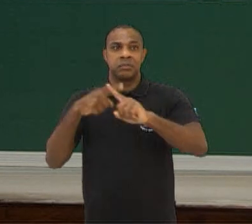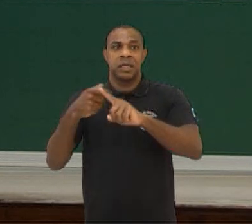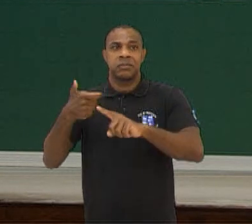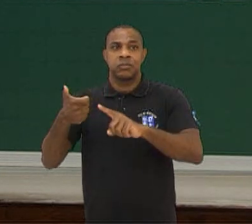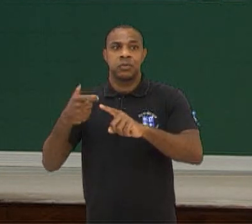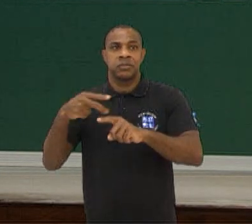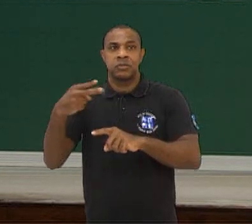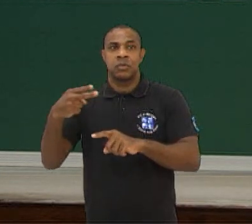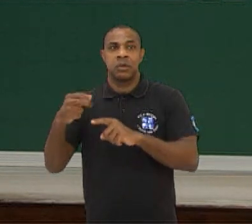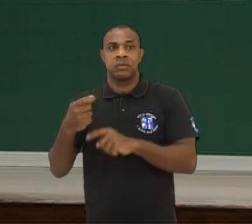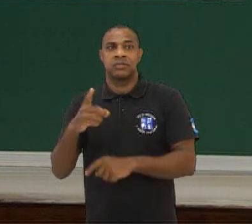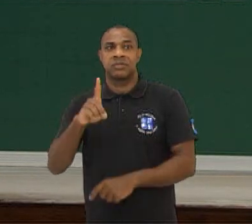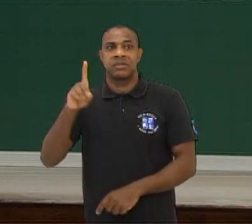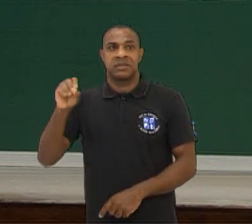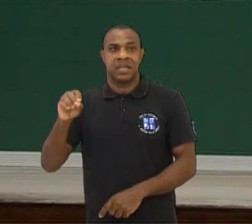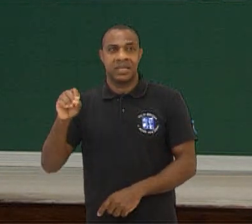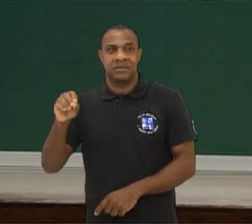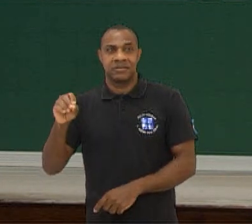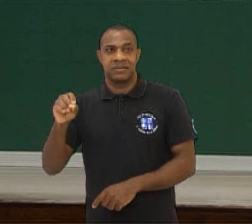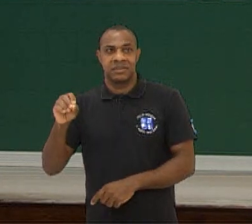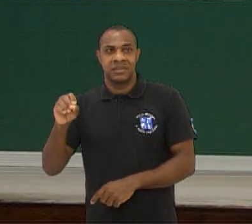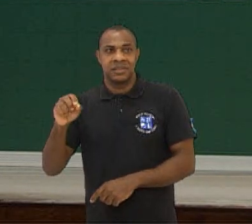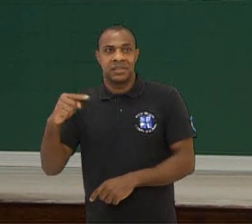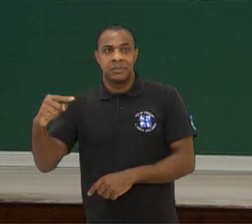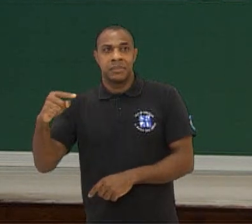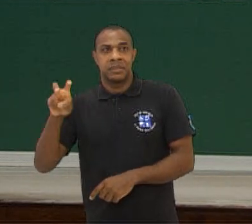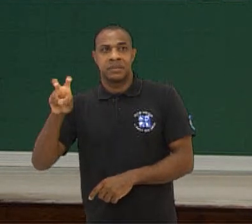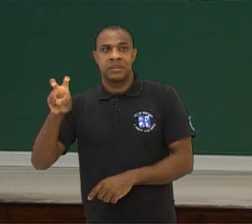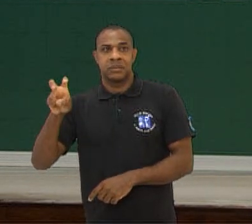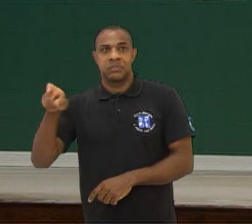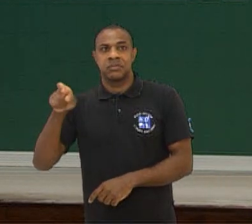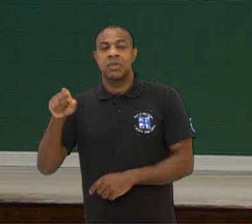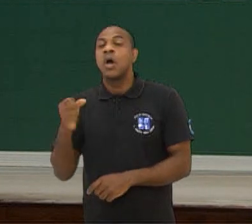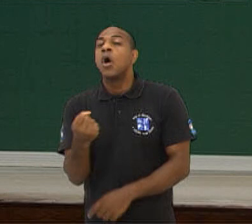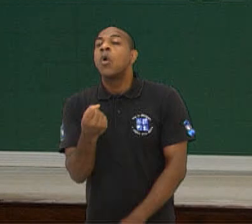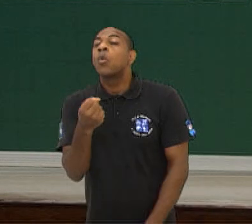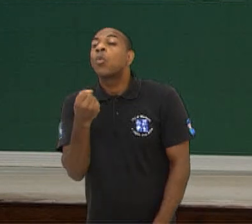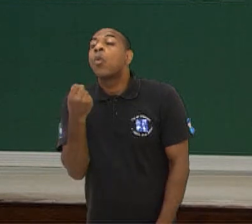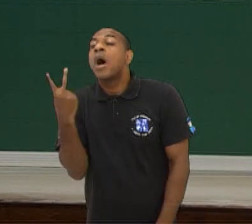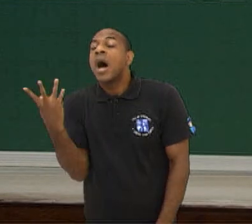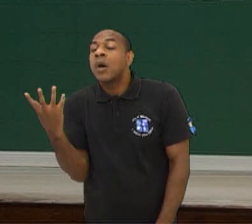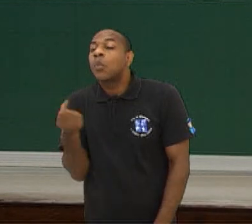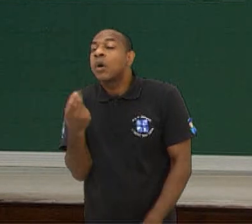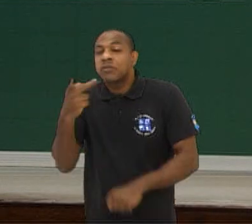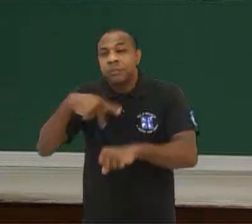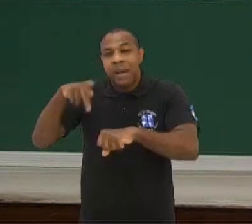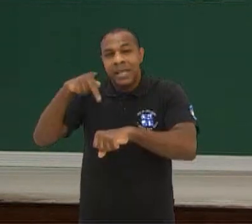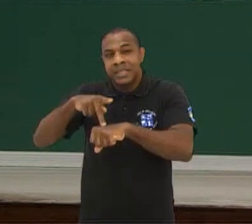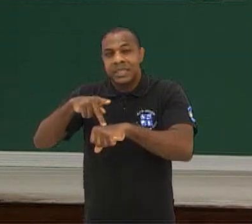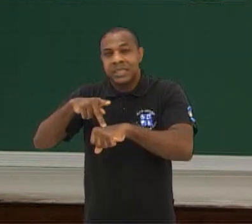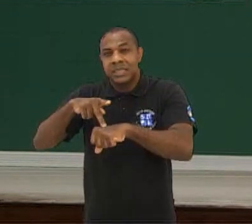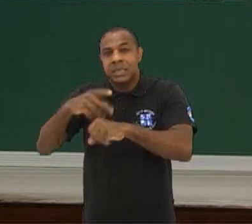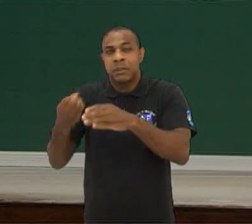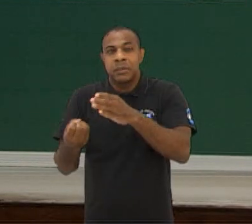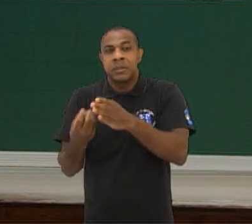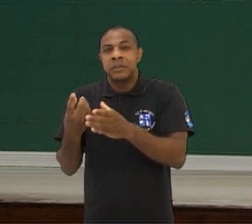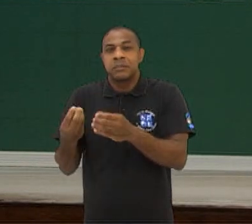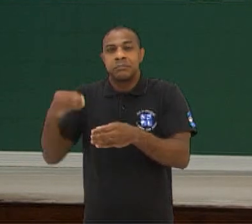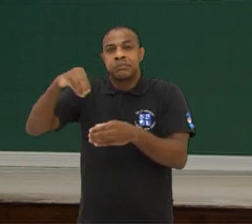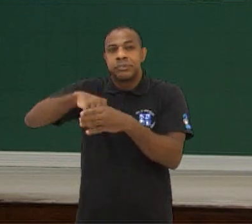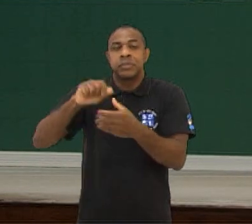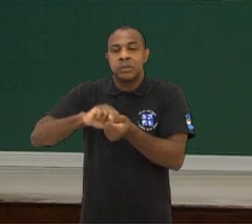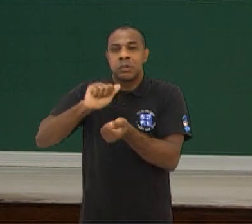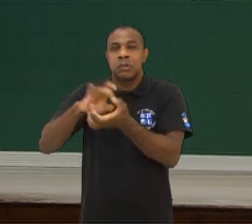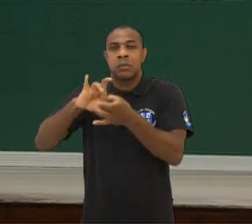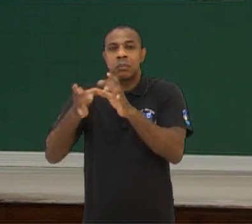5x, quantos países disputaram a primeira edição dos Jogos Olímpicos da Era Moderna? É só descobrir o x.